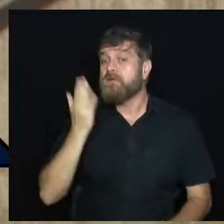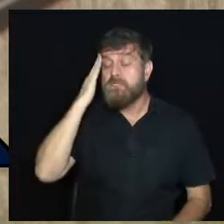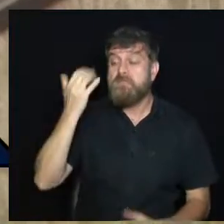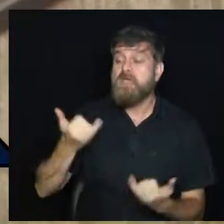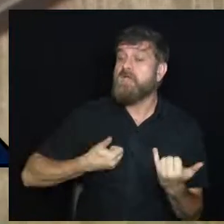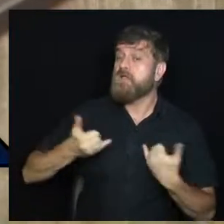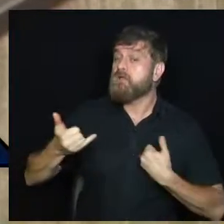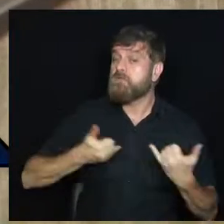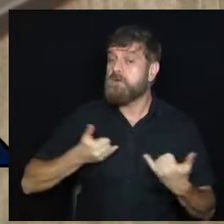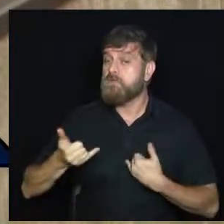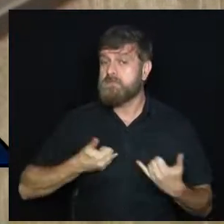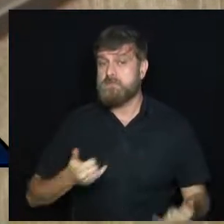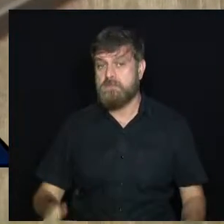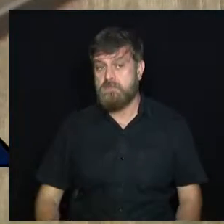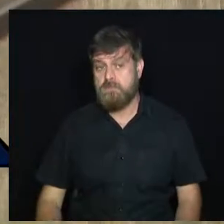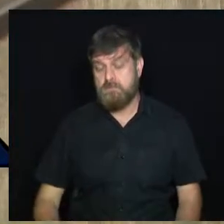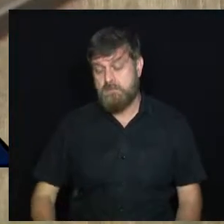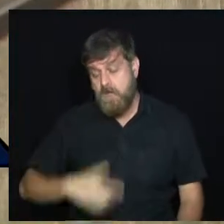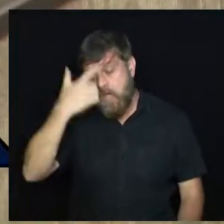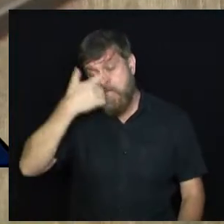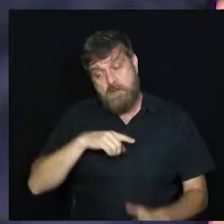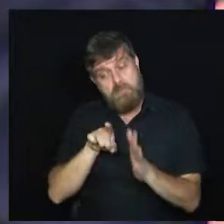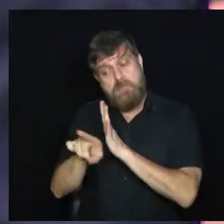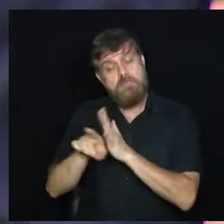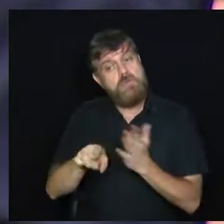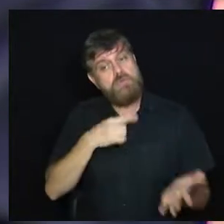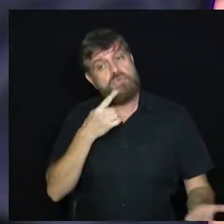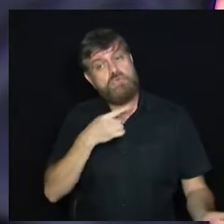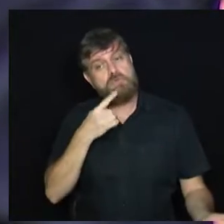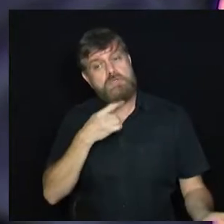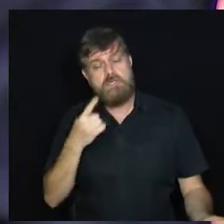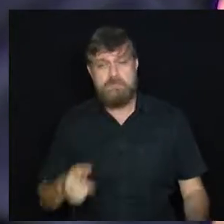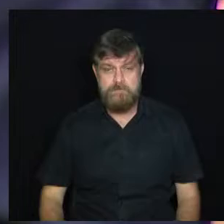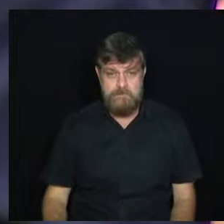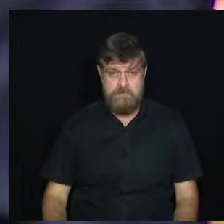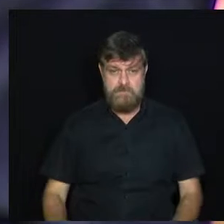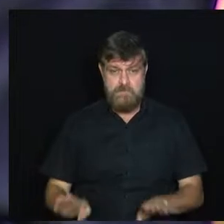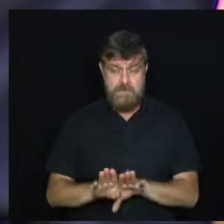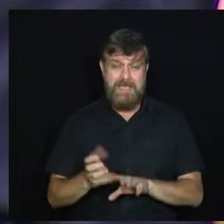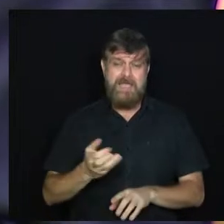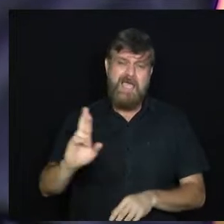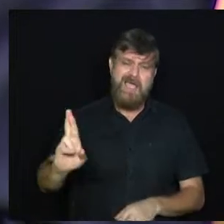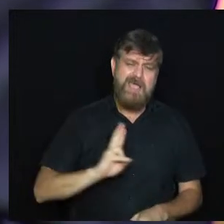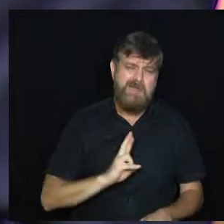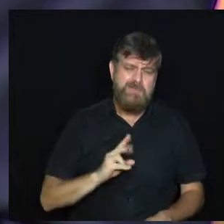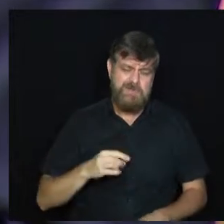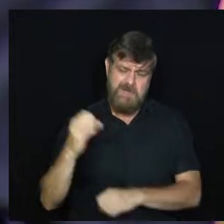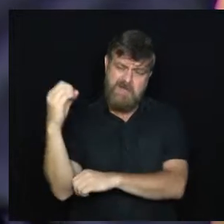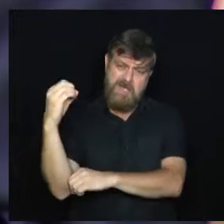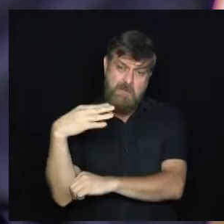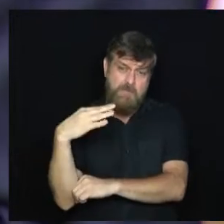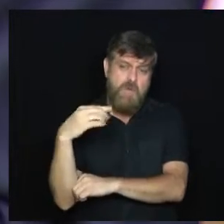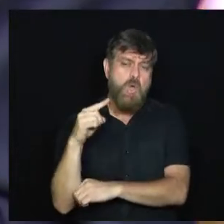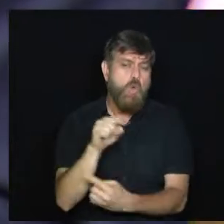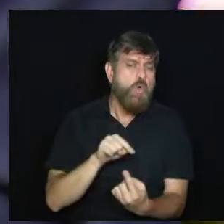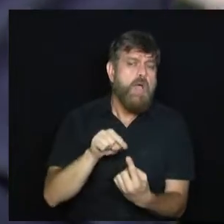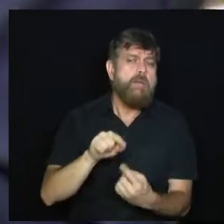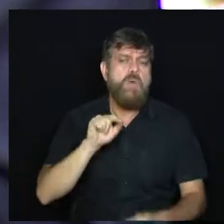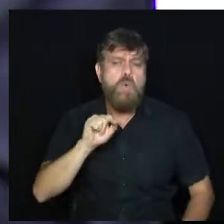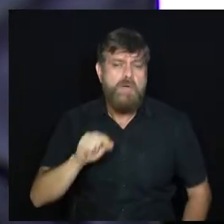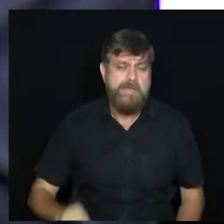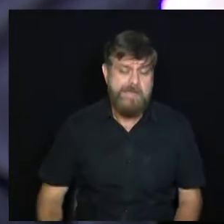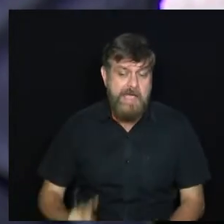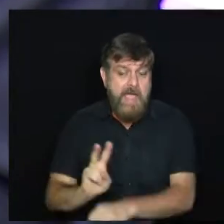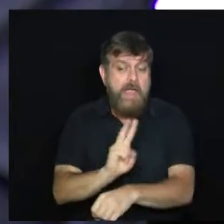informação para transmitir aqui para esse vereador. O parlamentar quer a resposta se a instalação destes radares